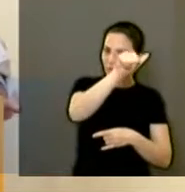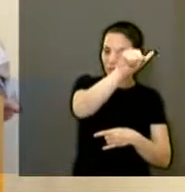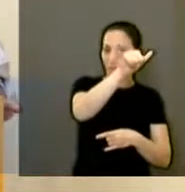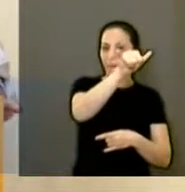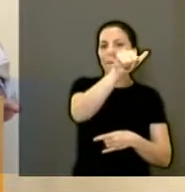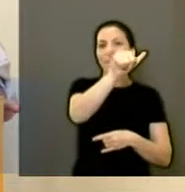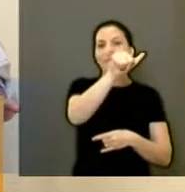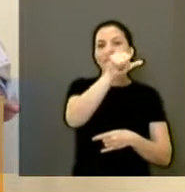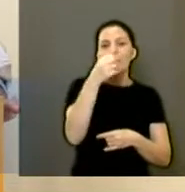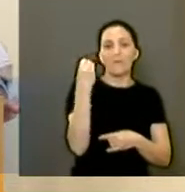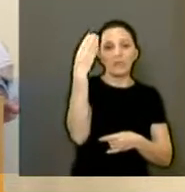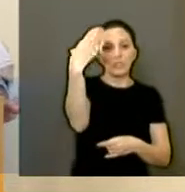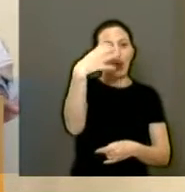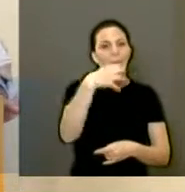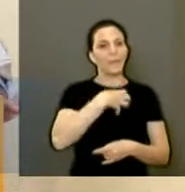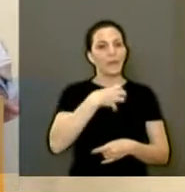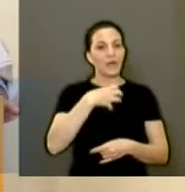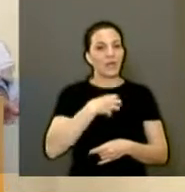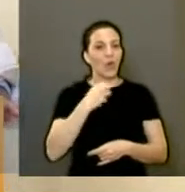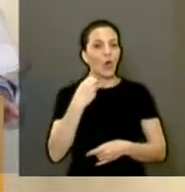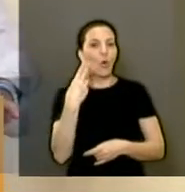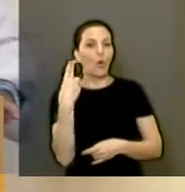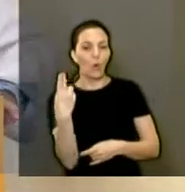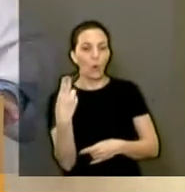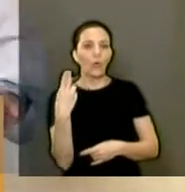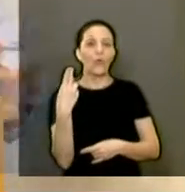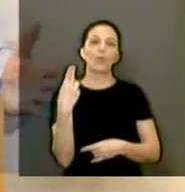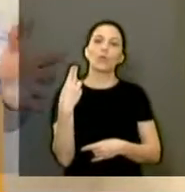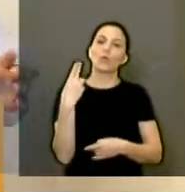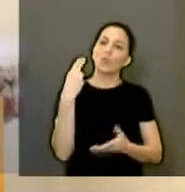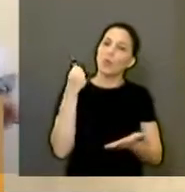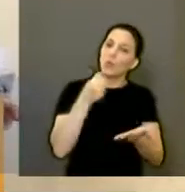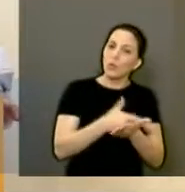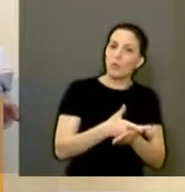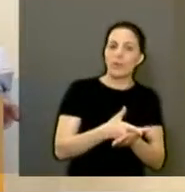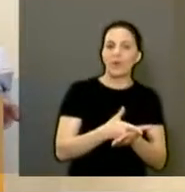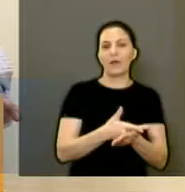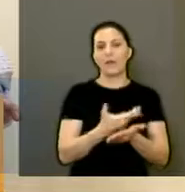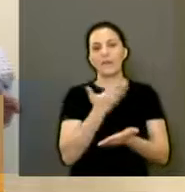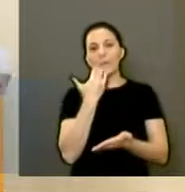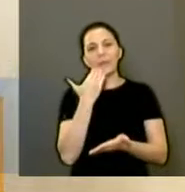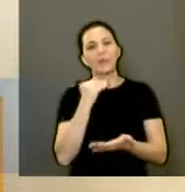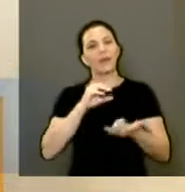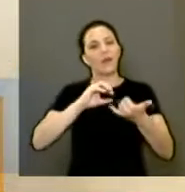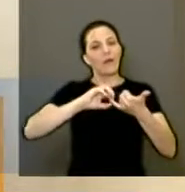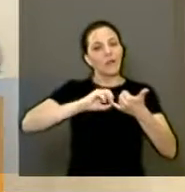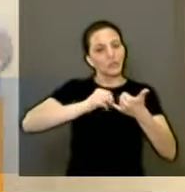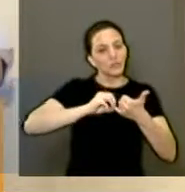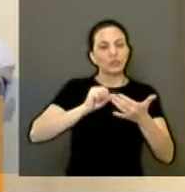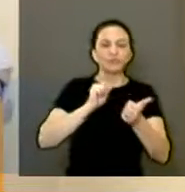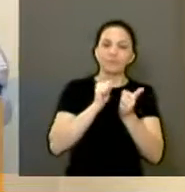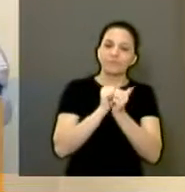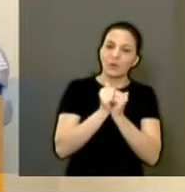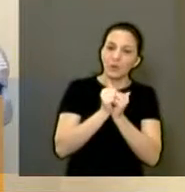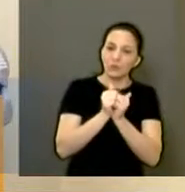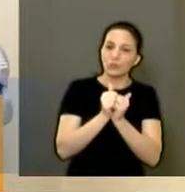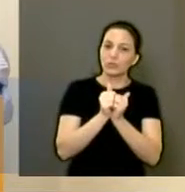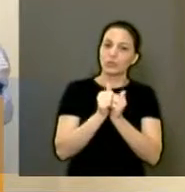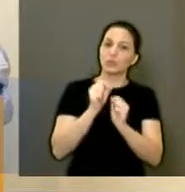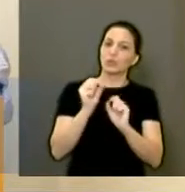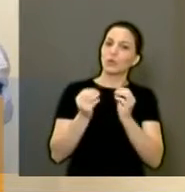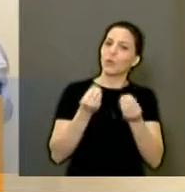ou eu vou comprar arroz feijão para comer a minha casa é prioridade então temos que ter prioridade